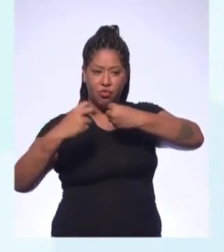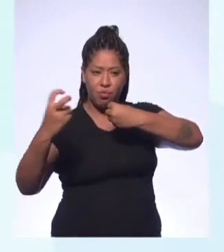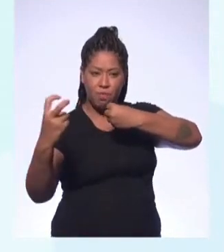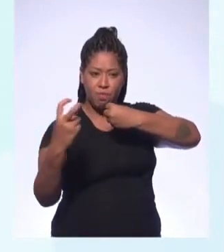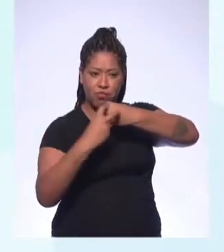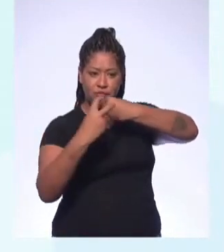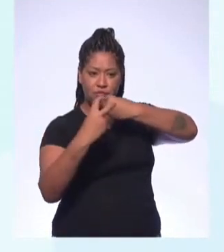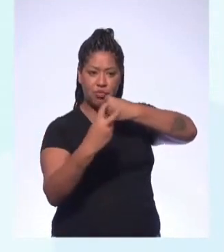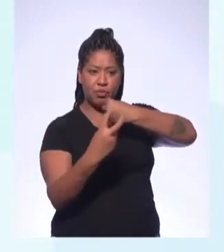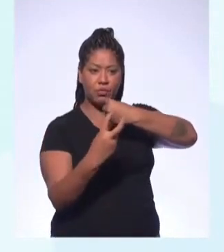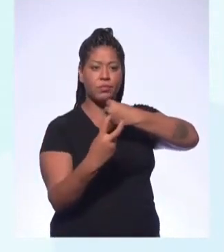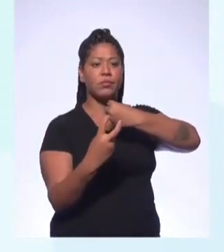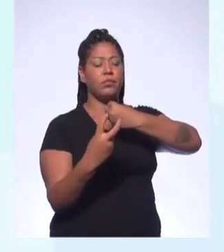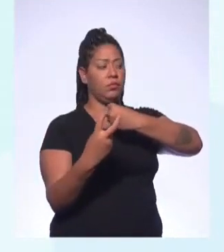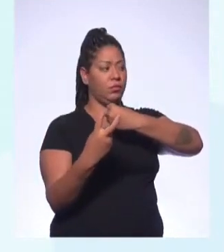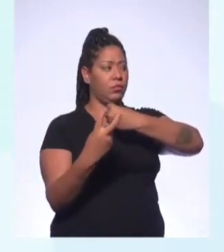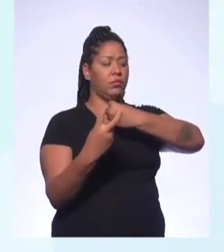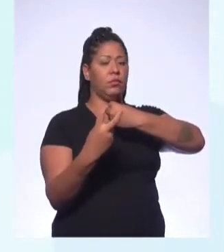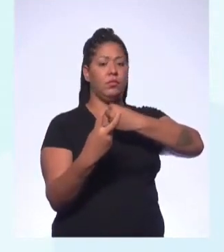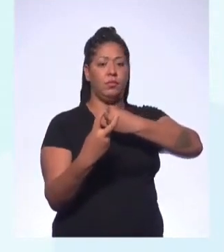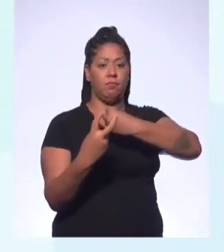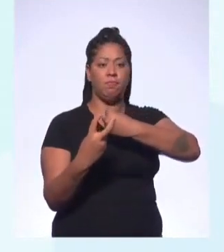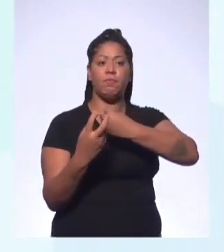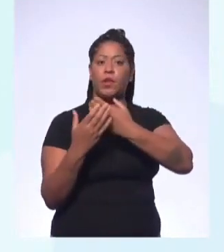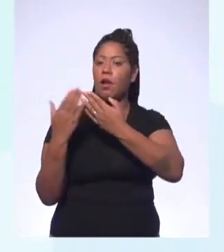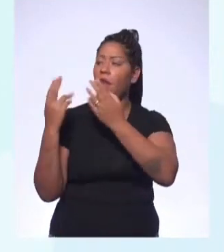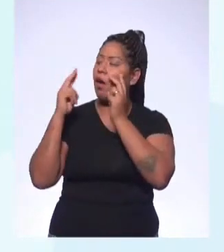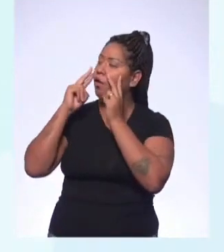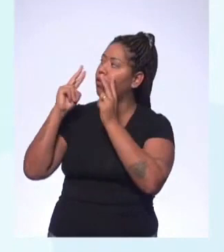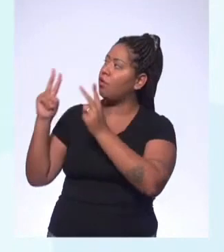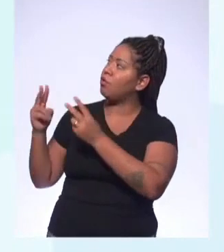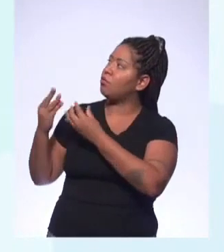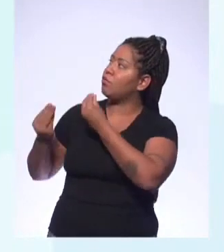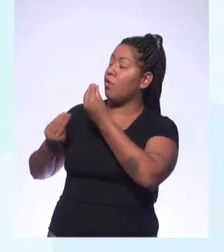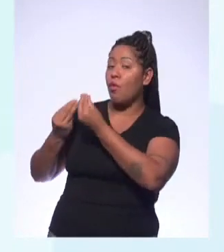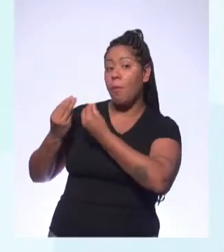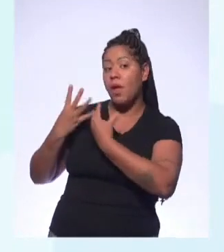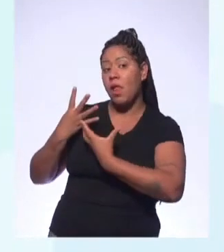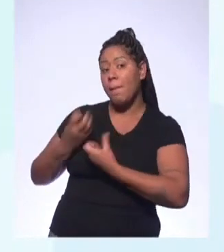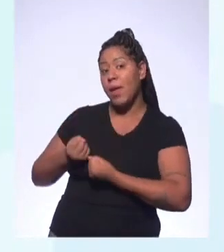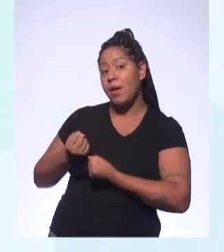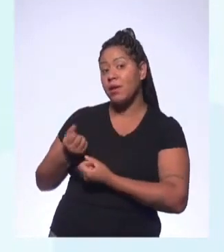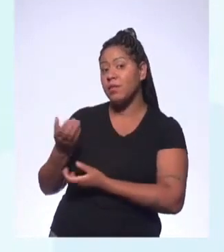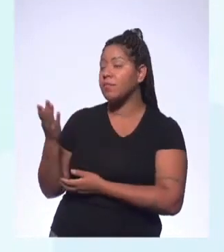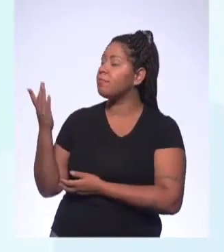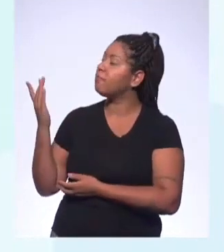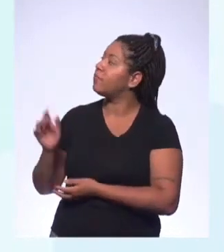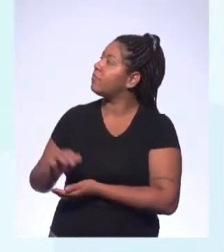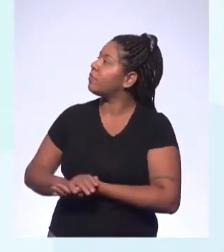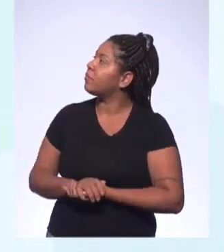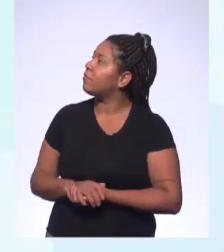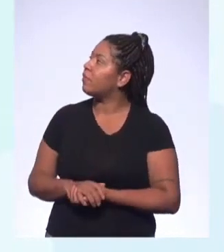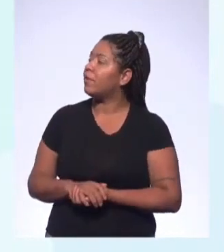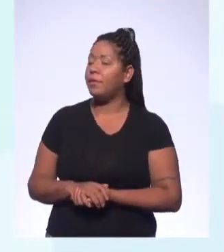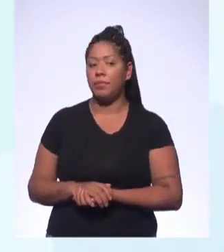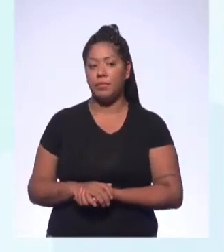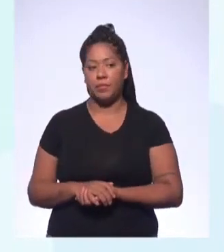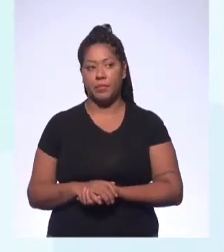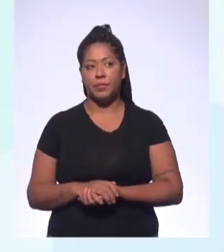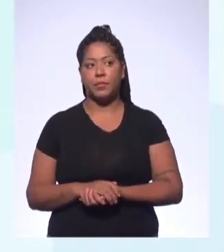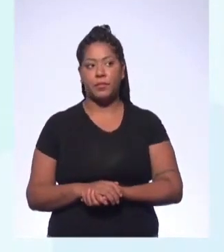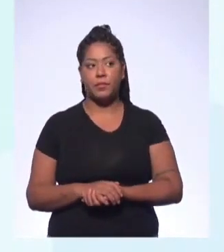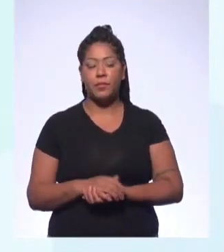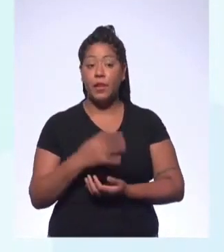só que interessante. Tá? Então essa é uma micrografia eletrônica, né? E aí depois ela foi colorida artificialmente,